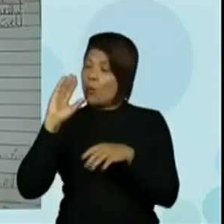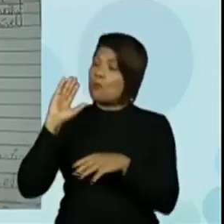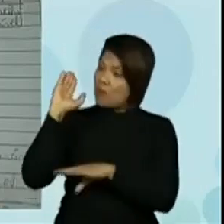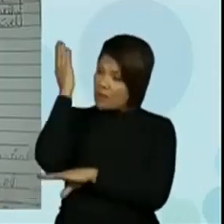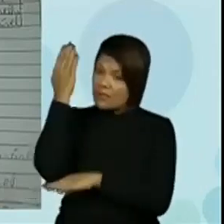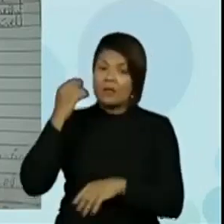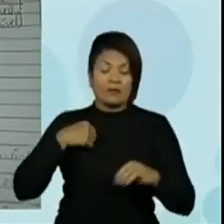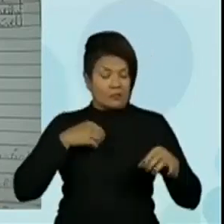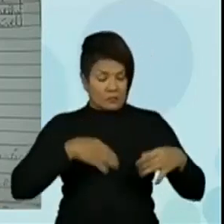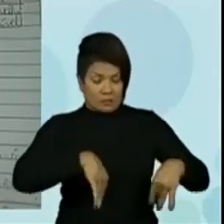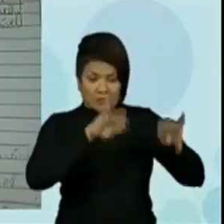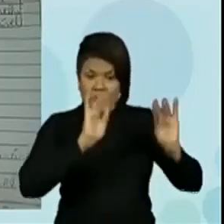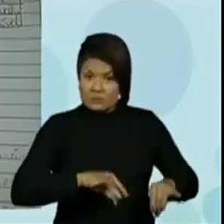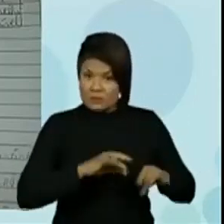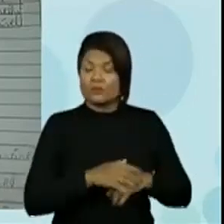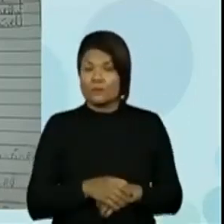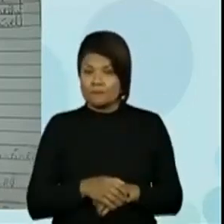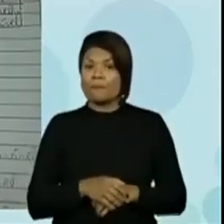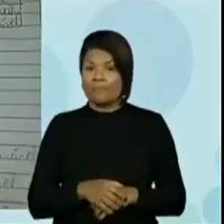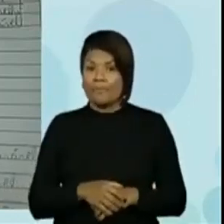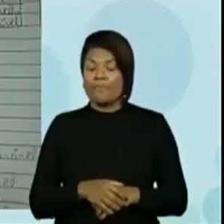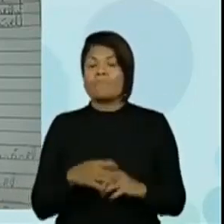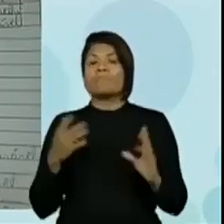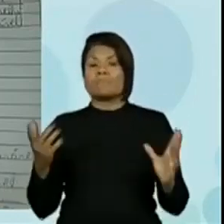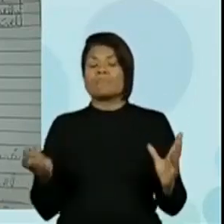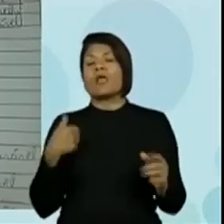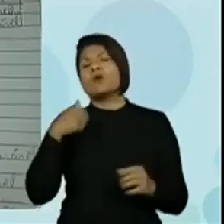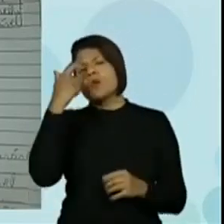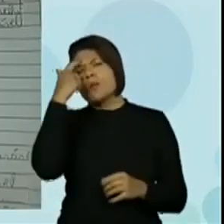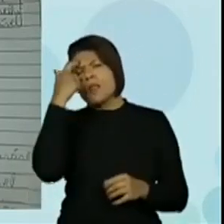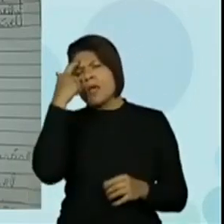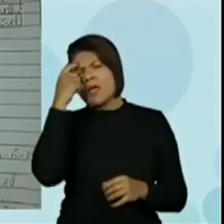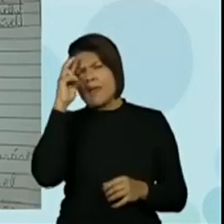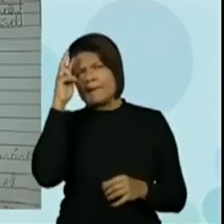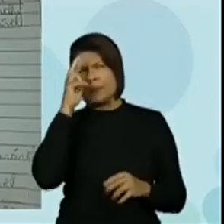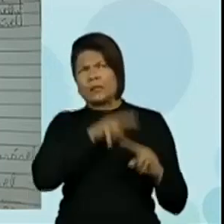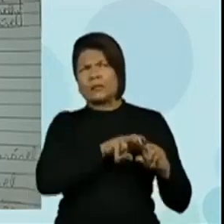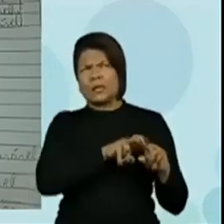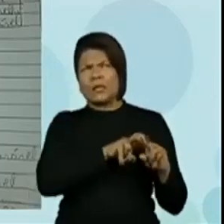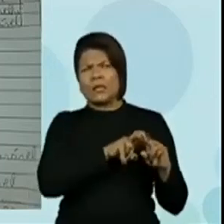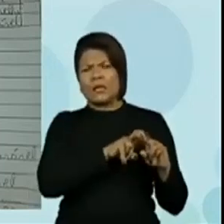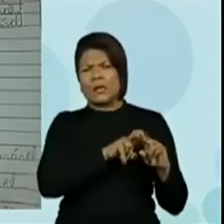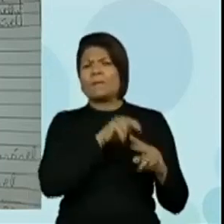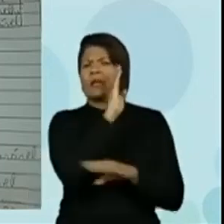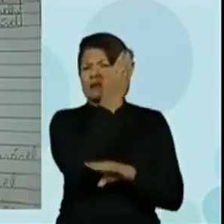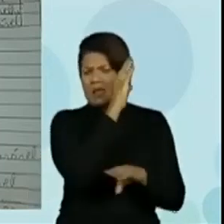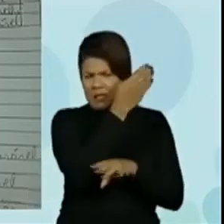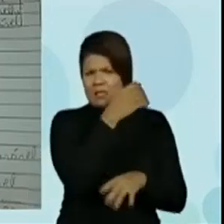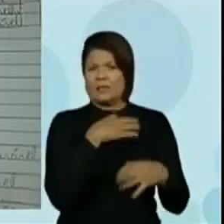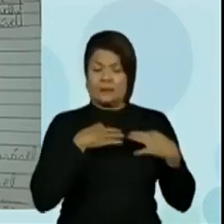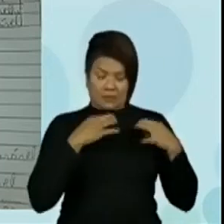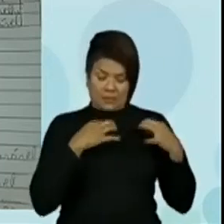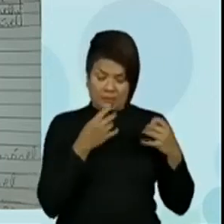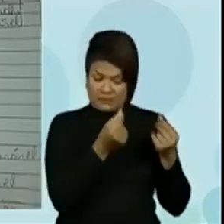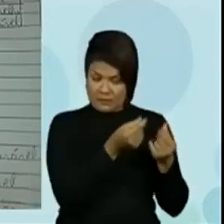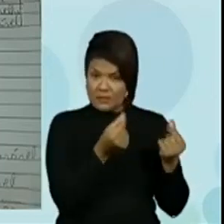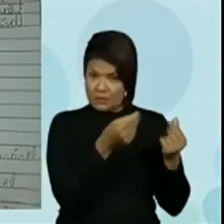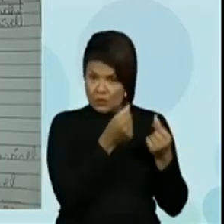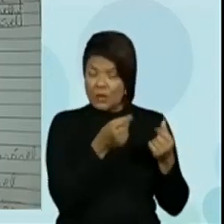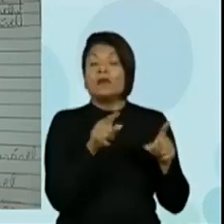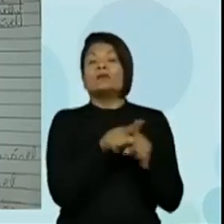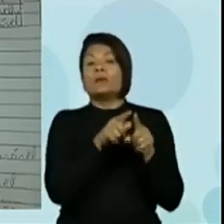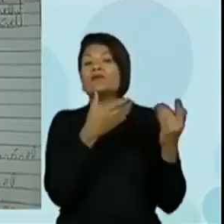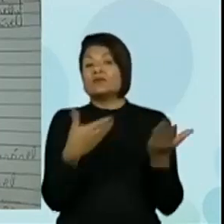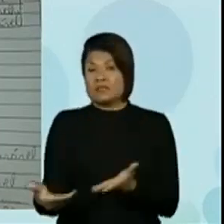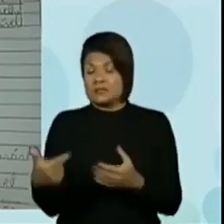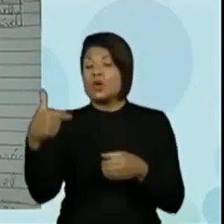e tecido. Eu lembro que era a cadeira, que é composta de madeira e tecido. Ele vai também trazer a